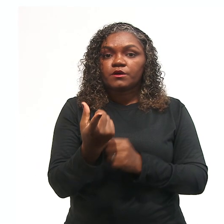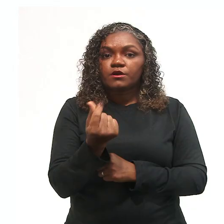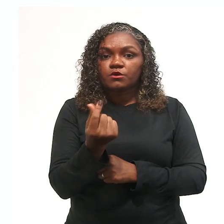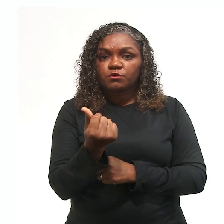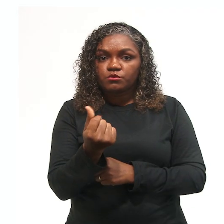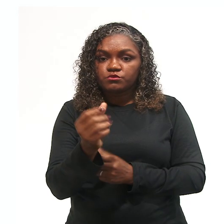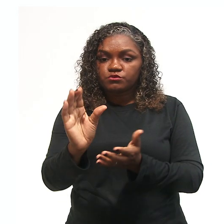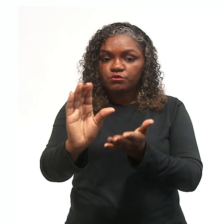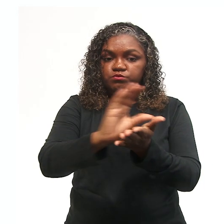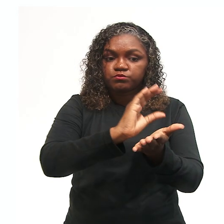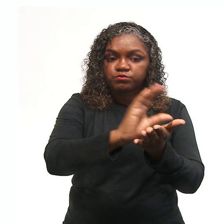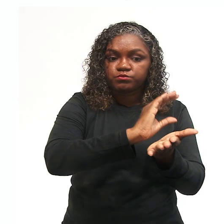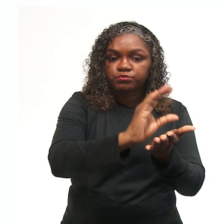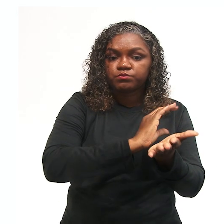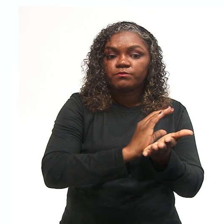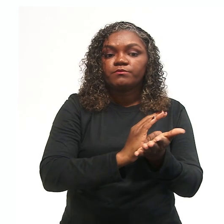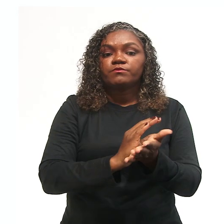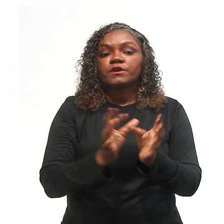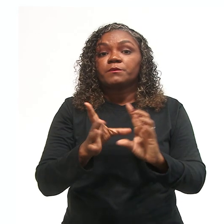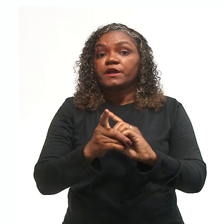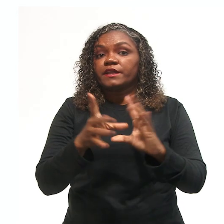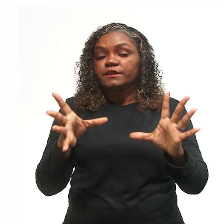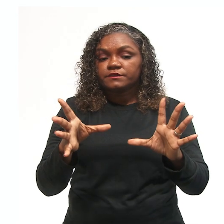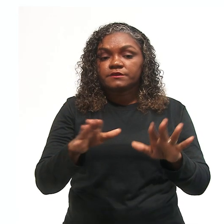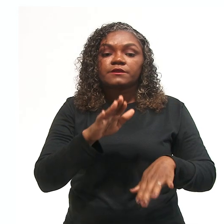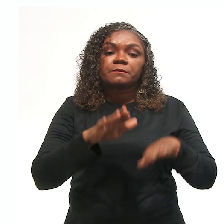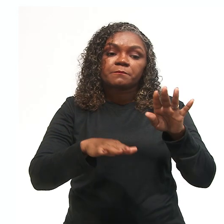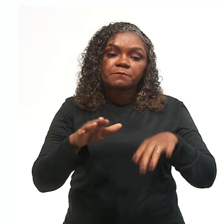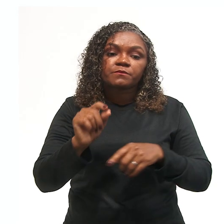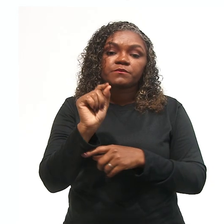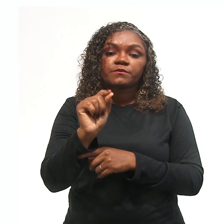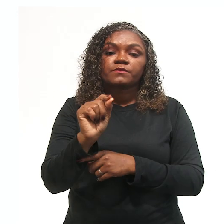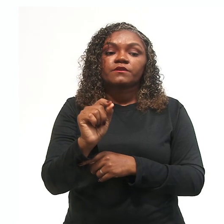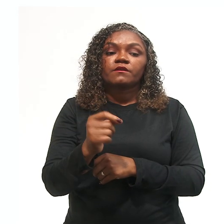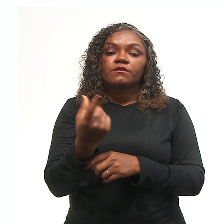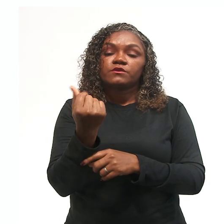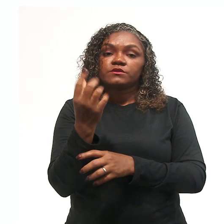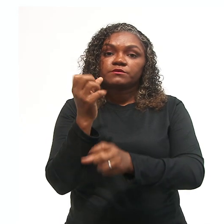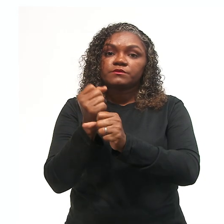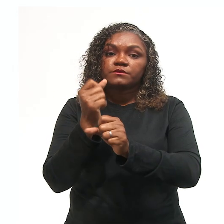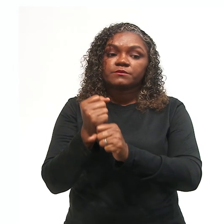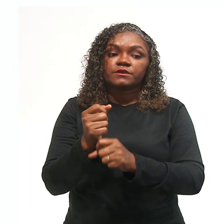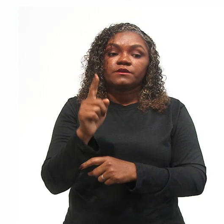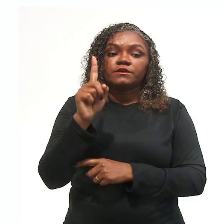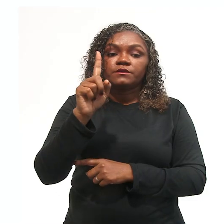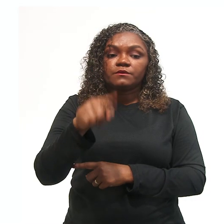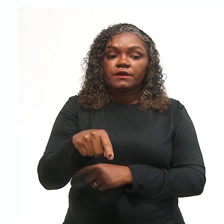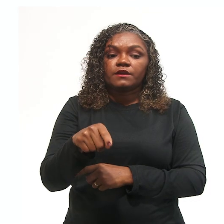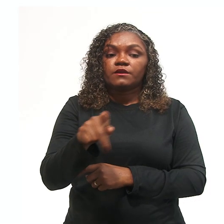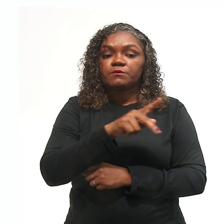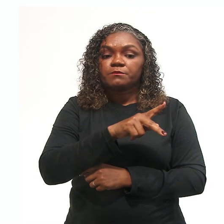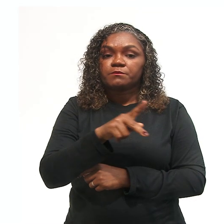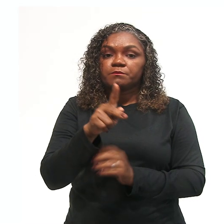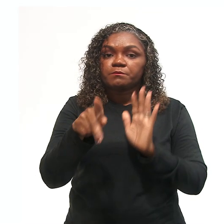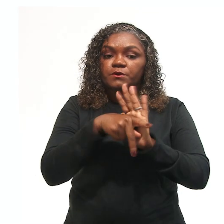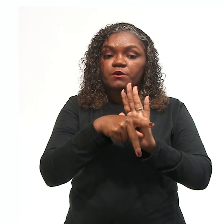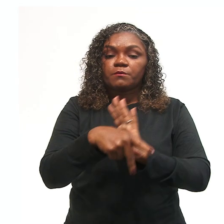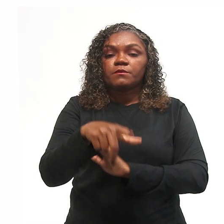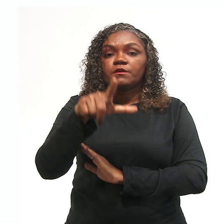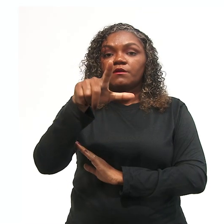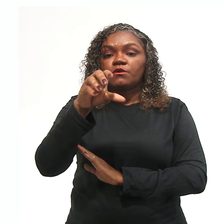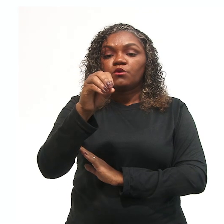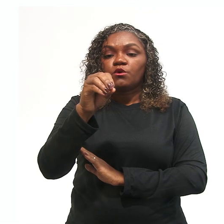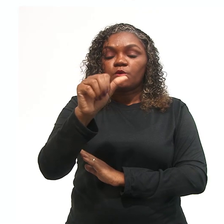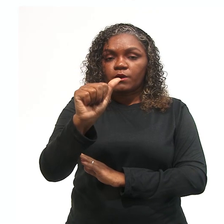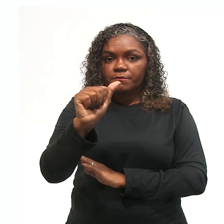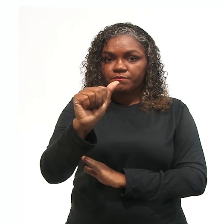processo democrático. E, por fim, aqui podemos dizer que o orçamento operacional é a própria LOA, a Lei Orçamentária Anual, que nós